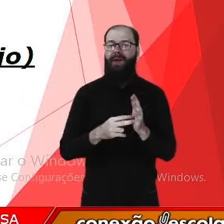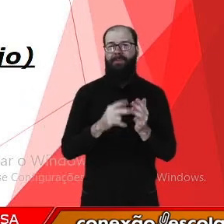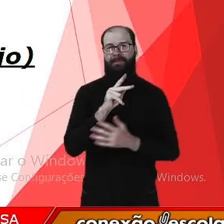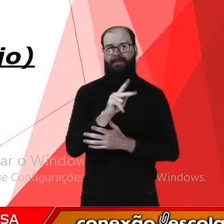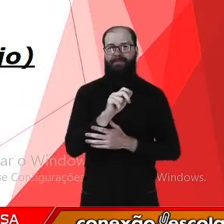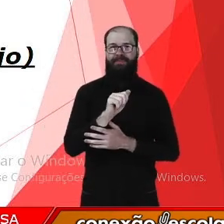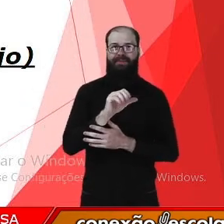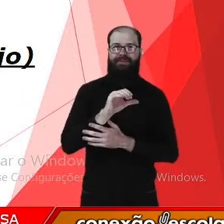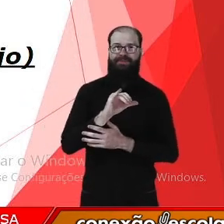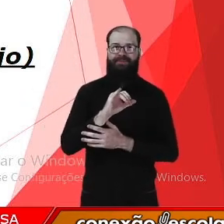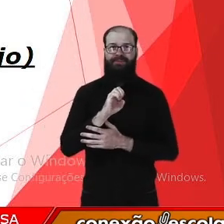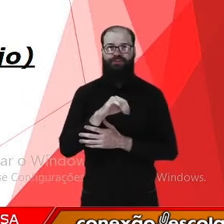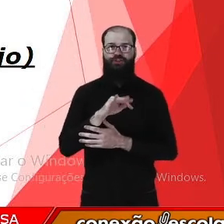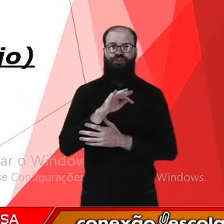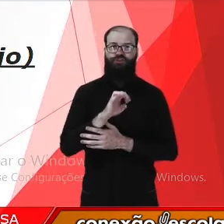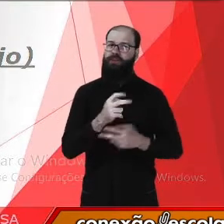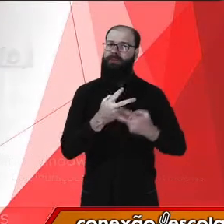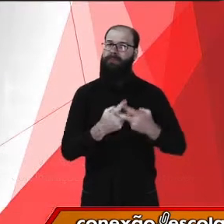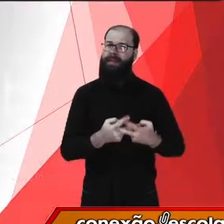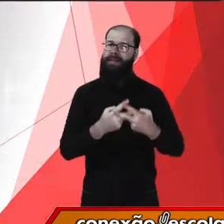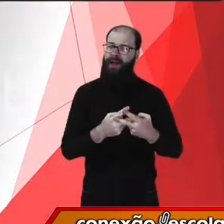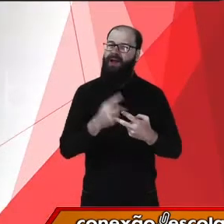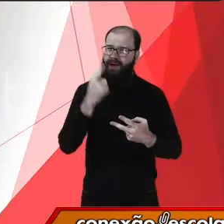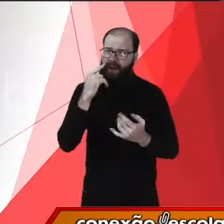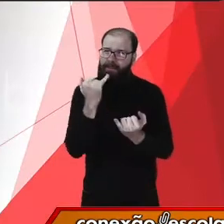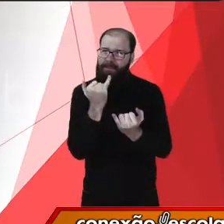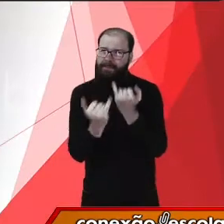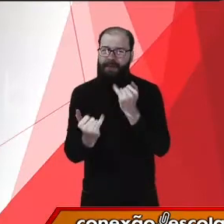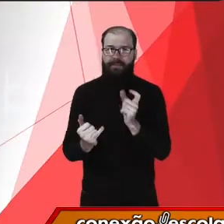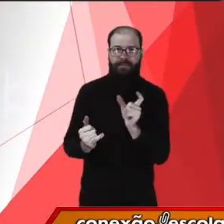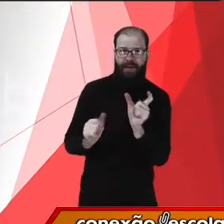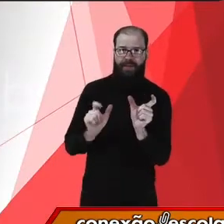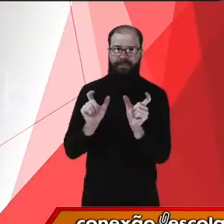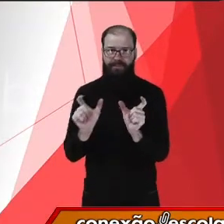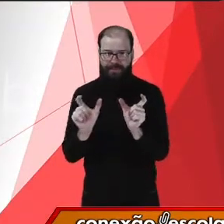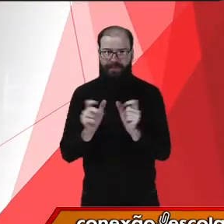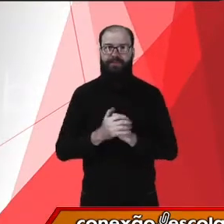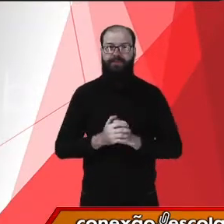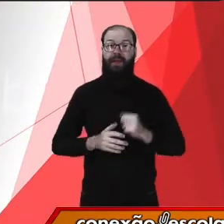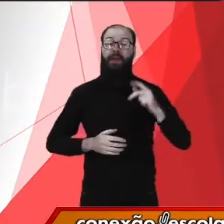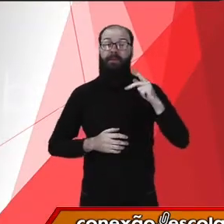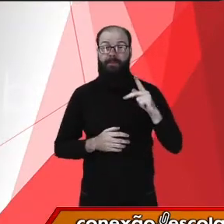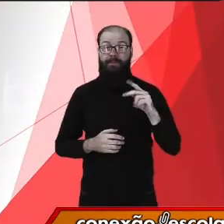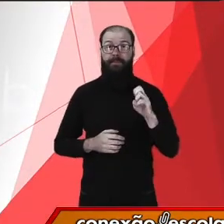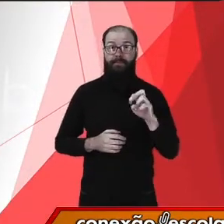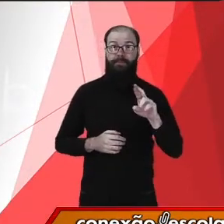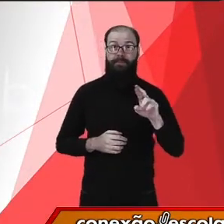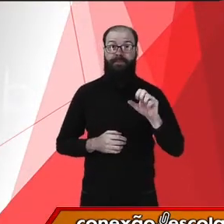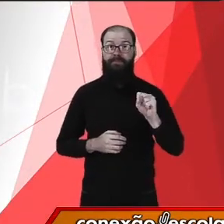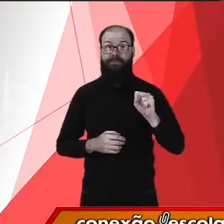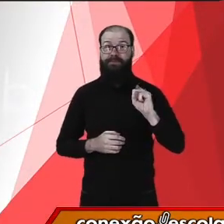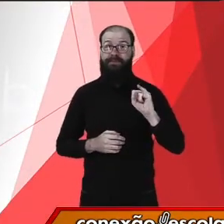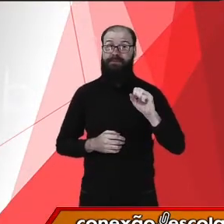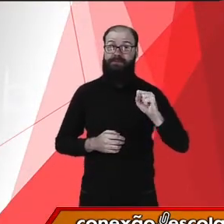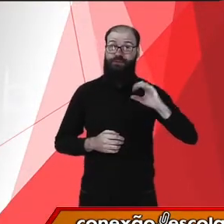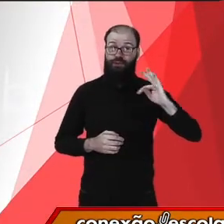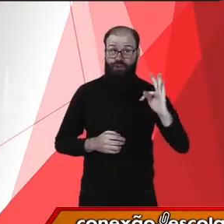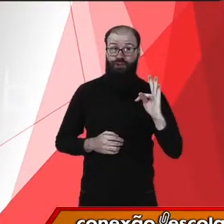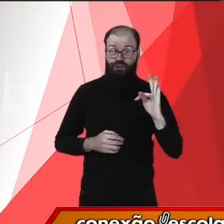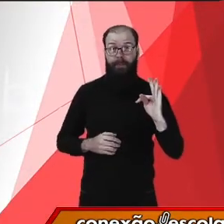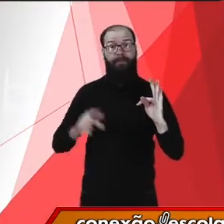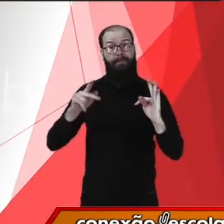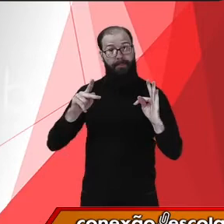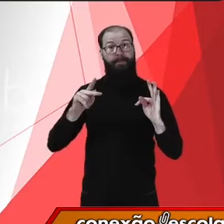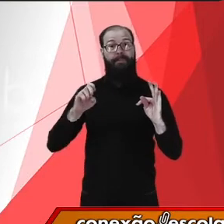persist, persistir. Então, razão, paciente, persistir. Esse texto fala de